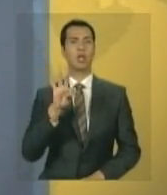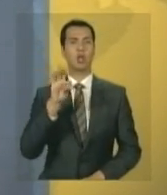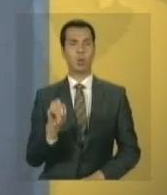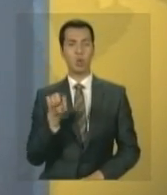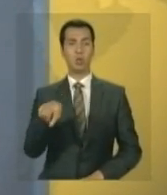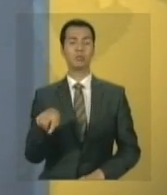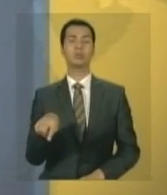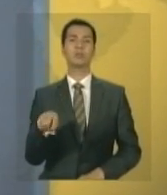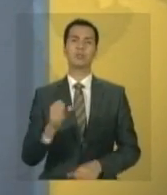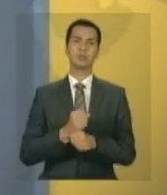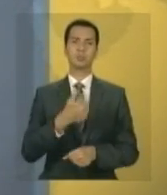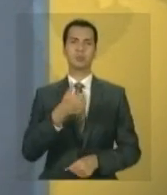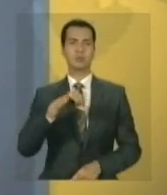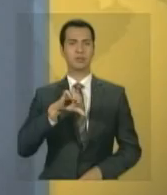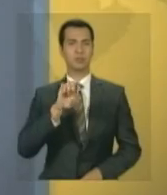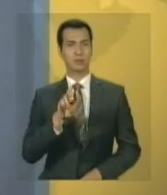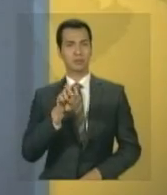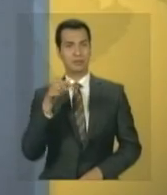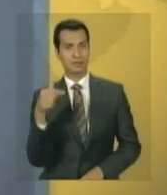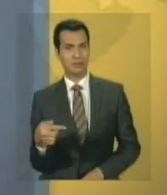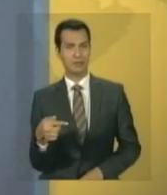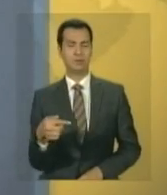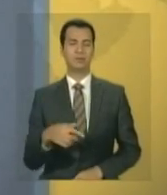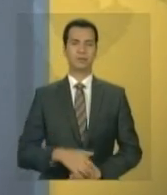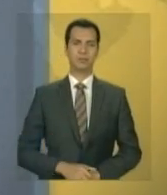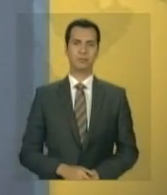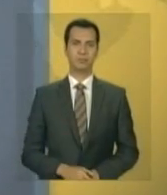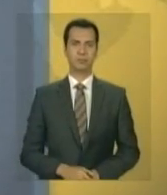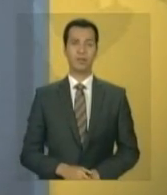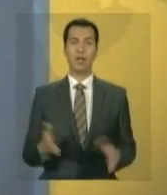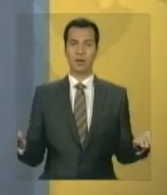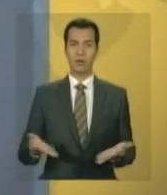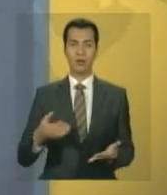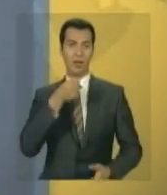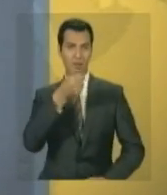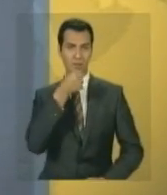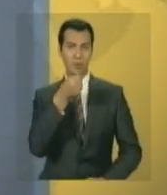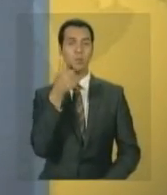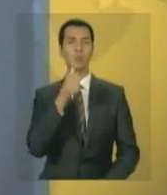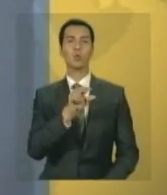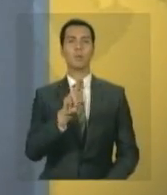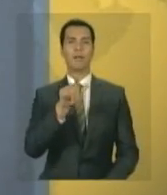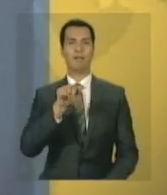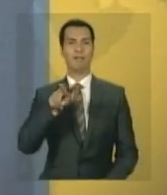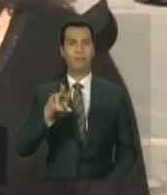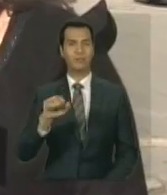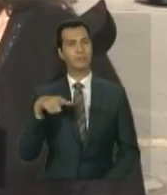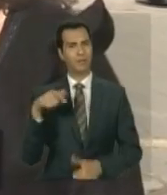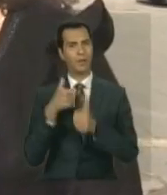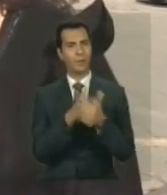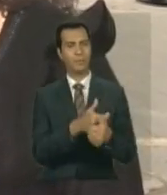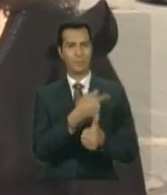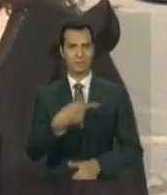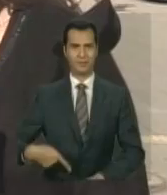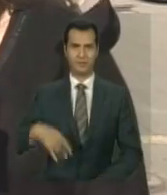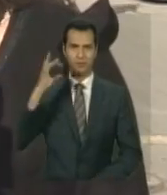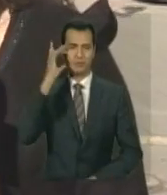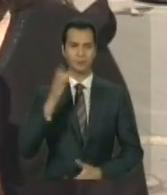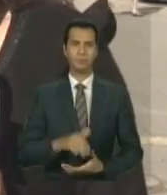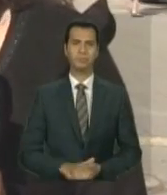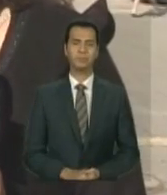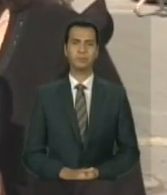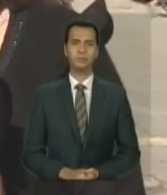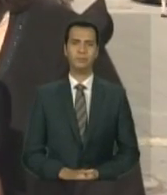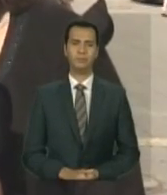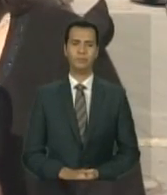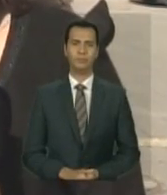1957. Bom, e a repórter Aline Bastos acompanha a viagem da presidenta. Da Praça Alexander Nevsky,